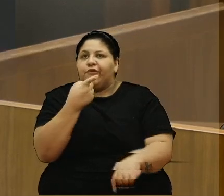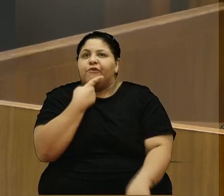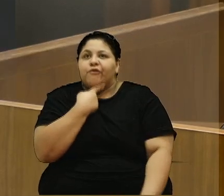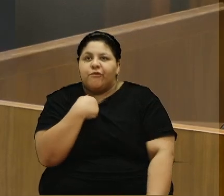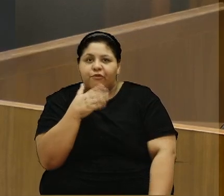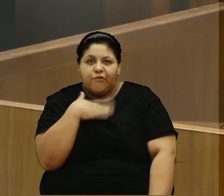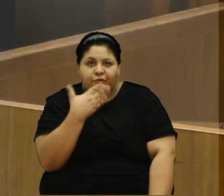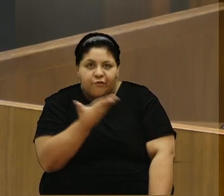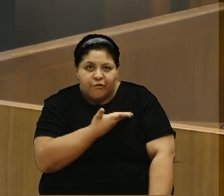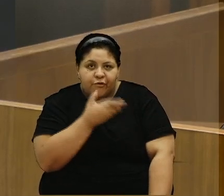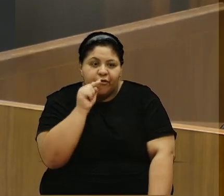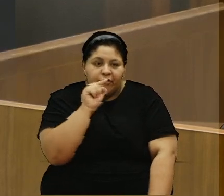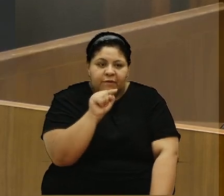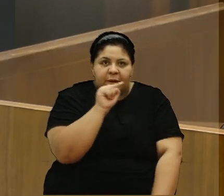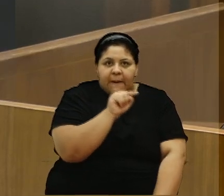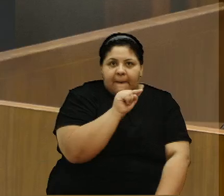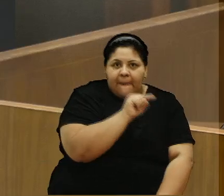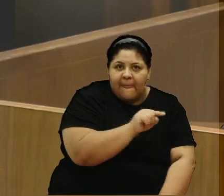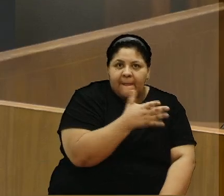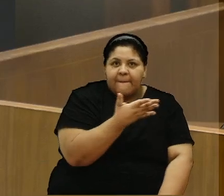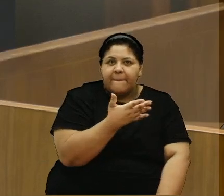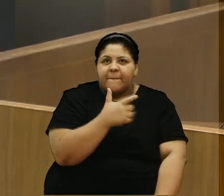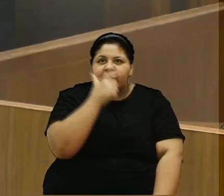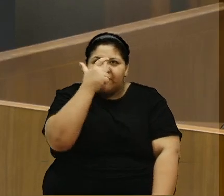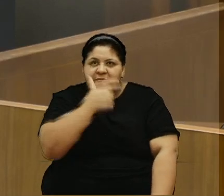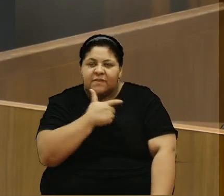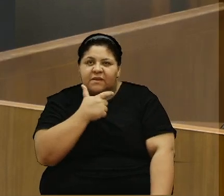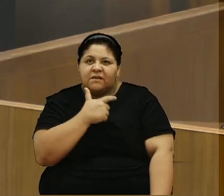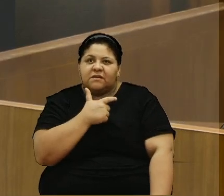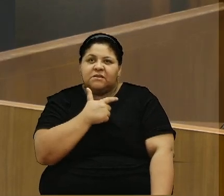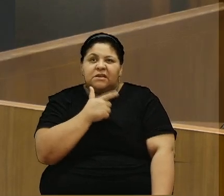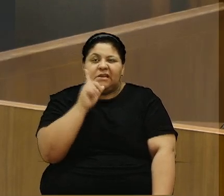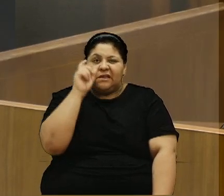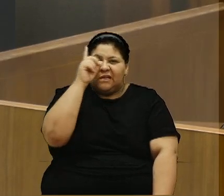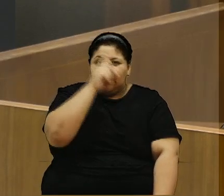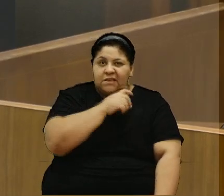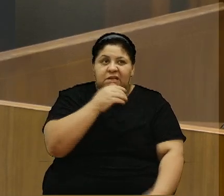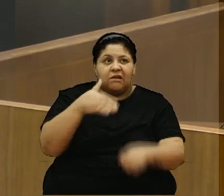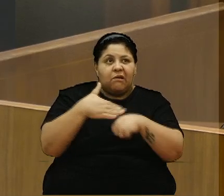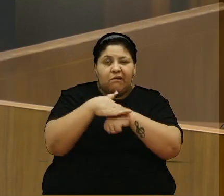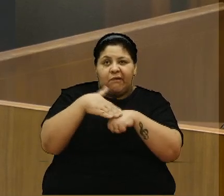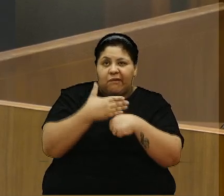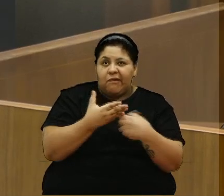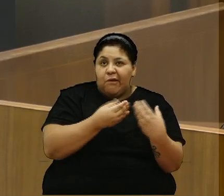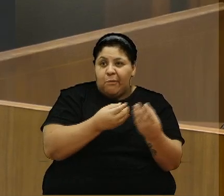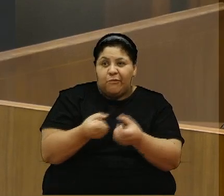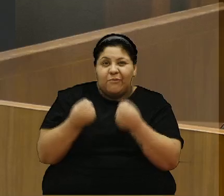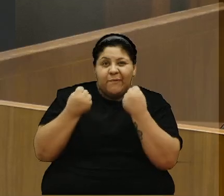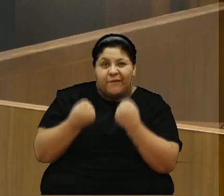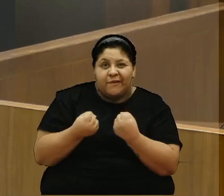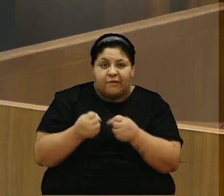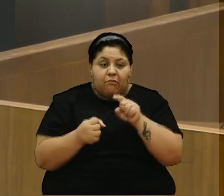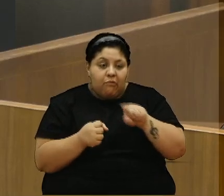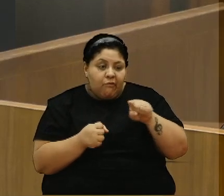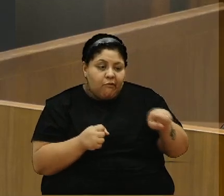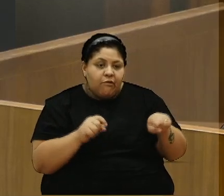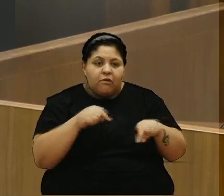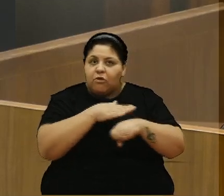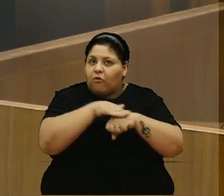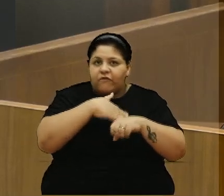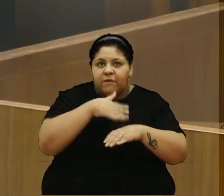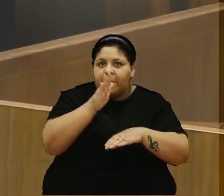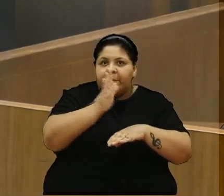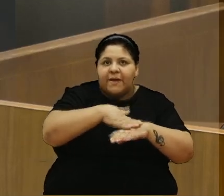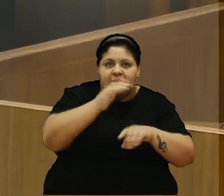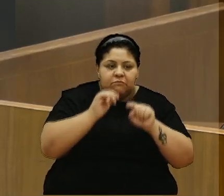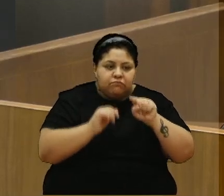minha amiga? 3 pontinhos. Se achar muito invasivo e as conversas muito pesadas, 3 pontinhos, não conversamos mais.